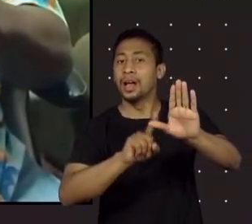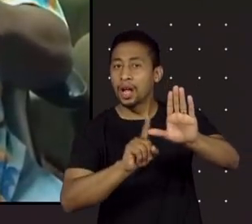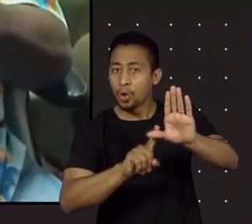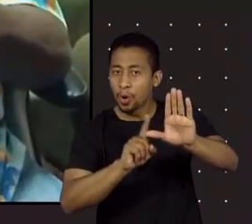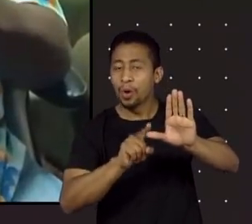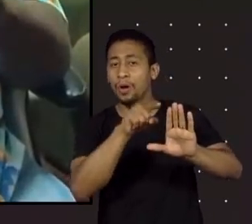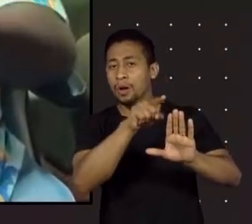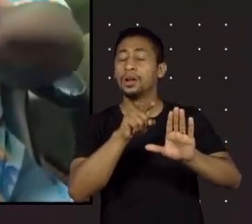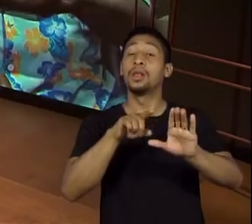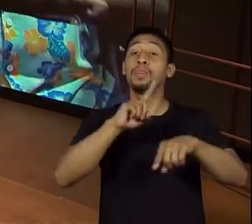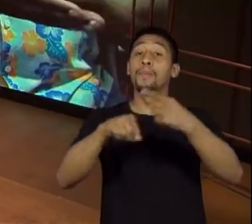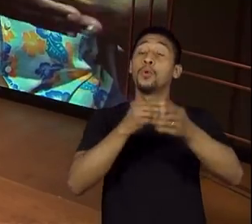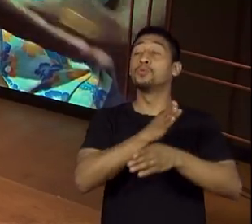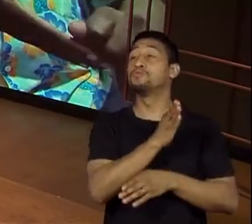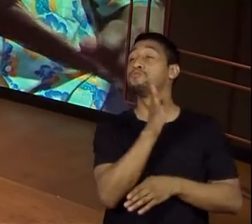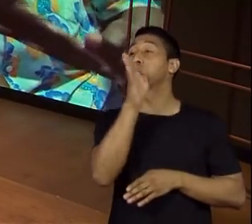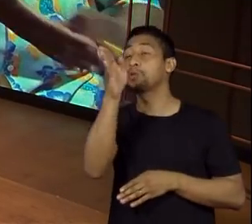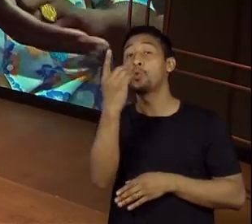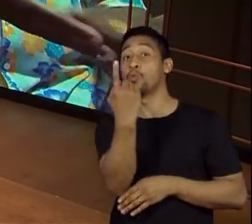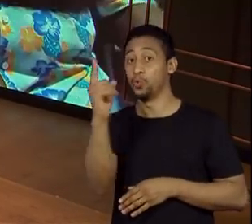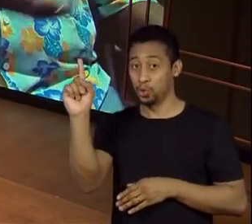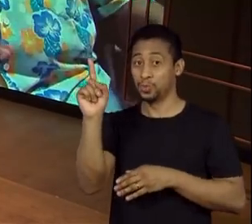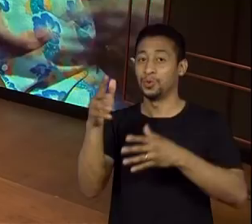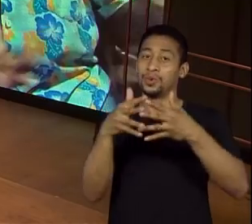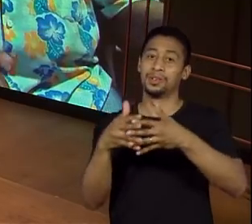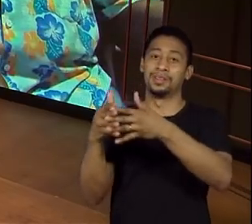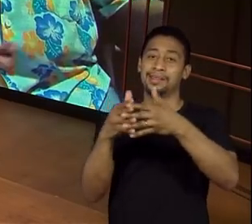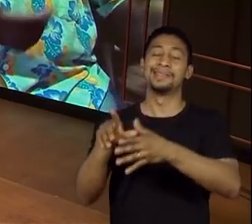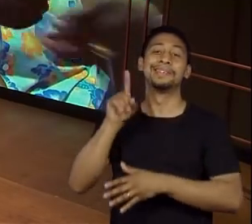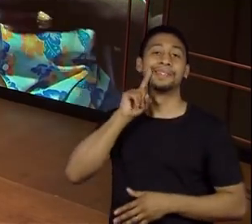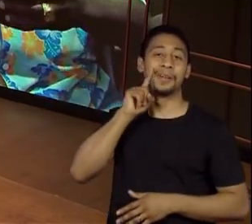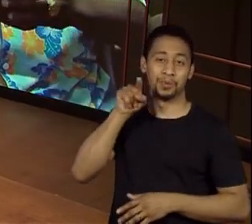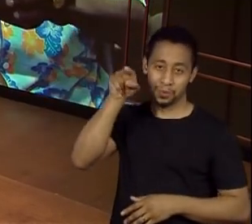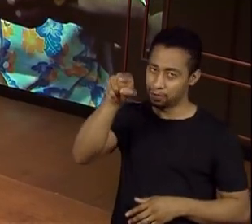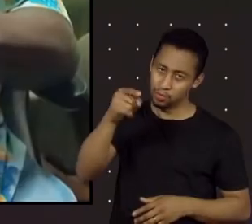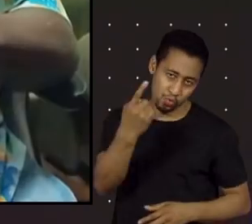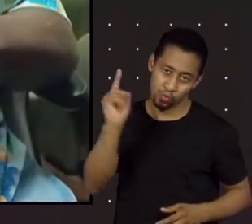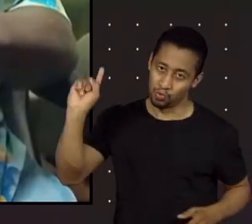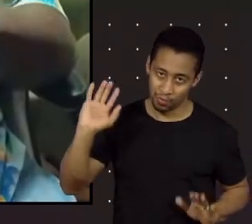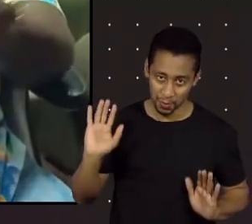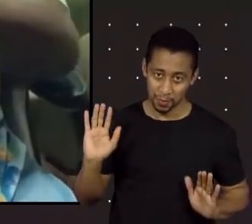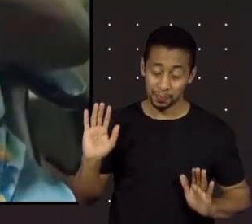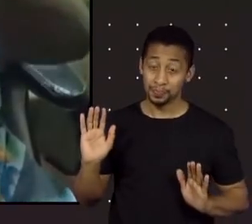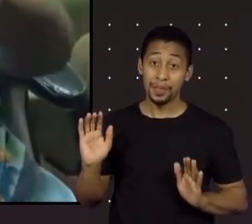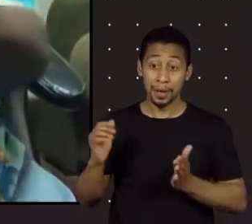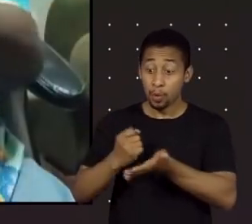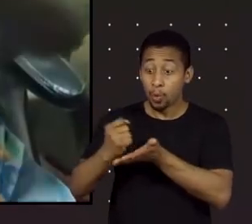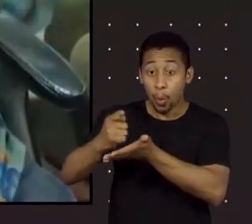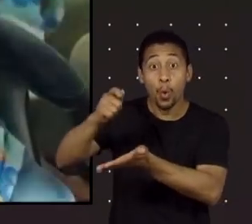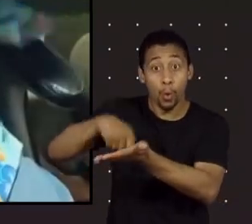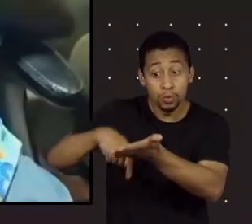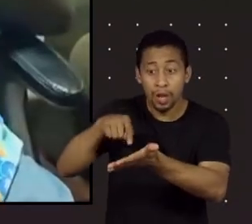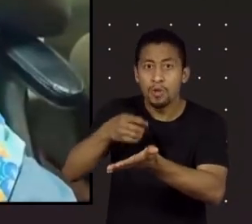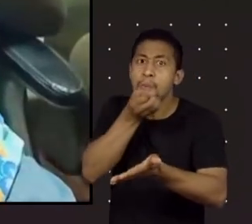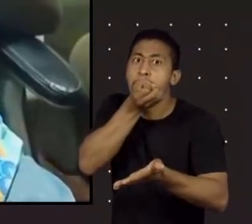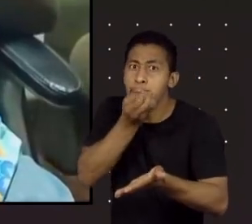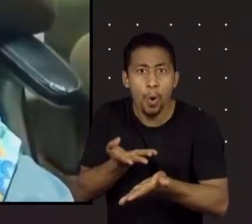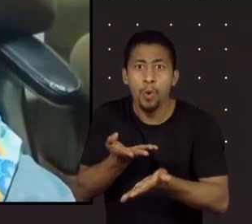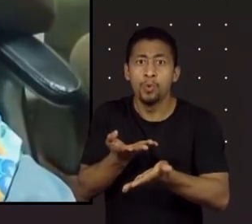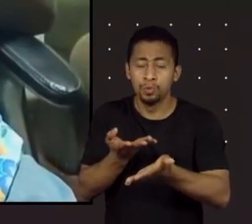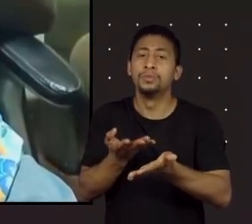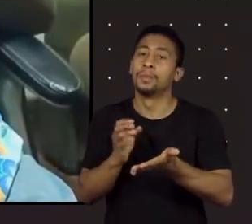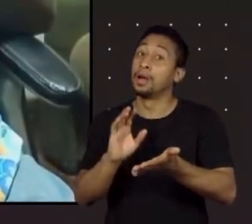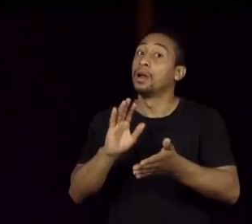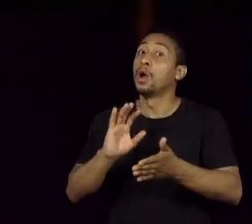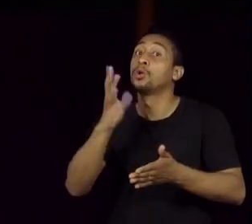casa. Mas nós tínhamos um contrato que a gente não podia desistir desse contrato, né? Era um contrato que ele fazia e segurava o passaporte da